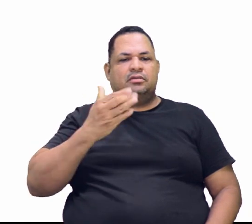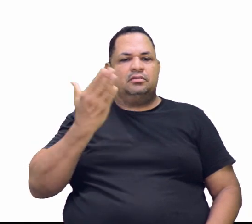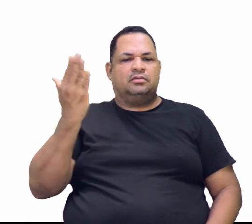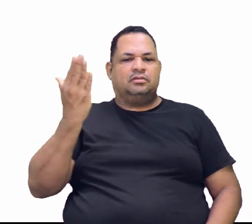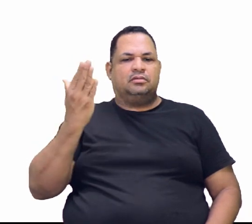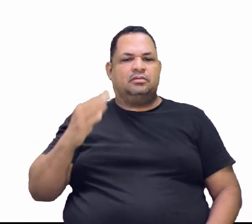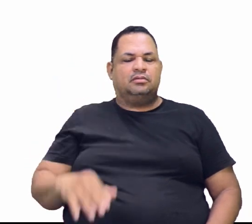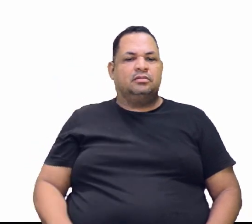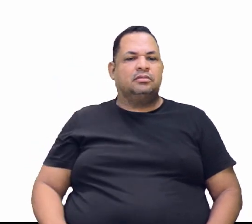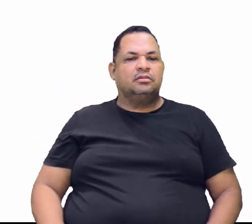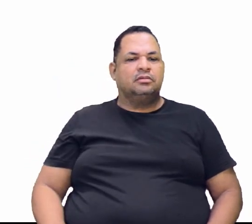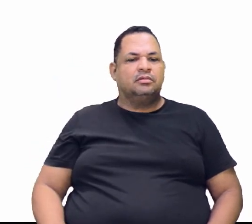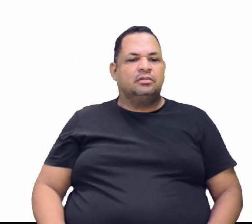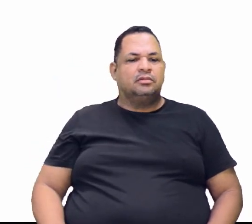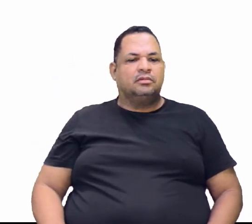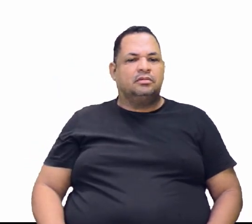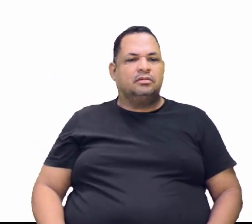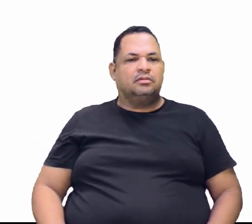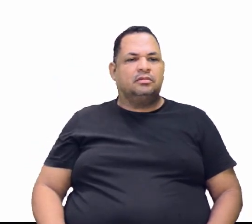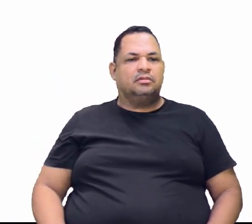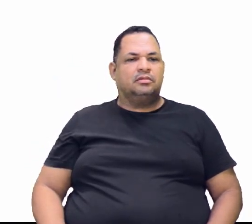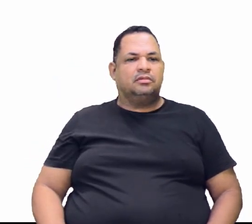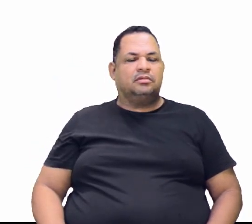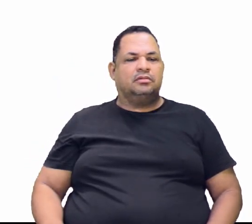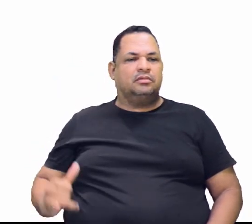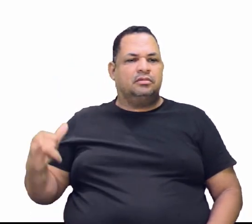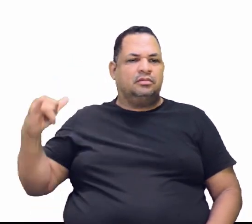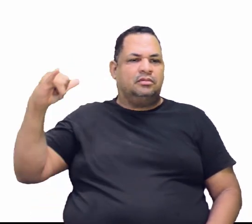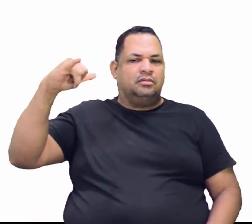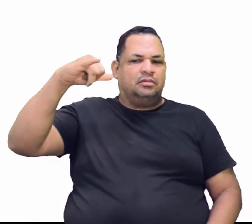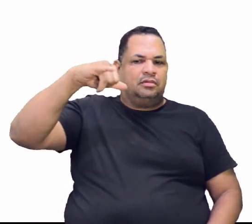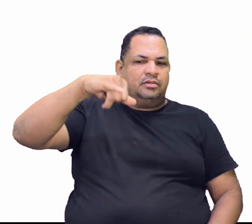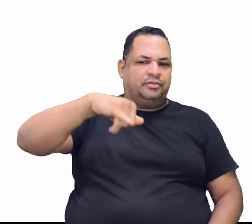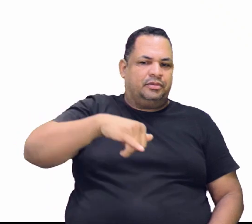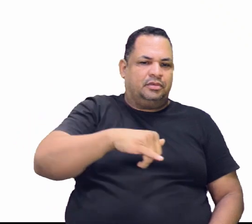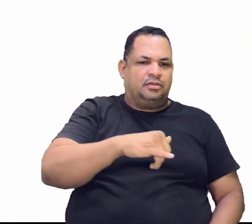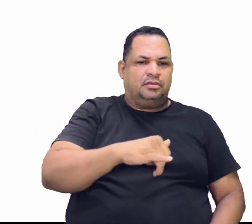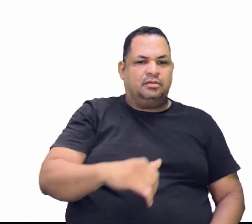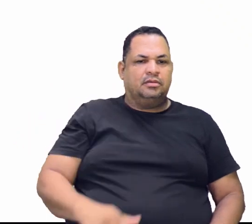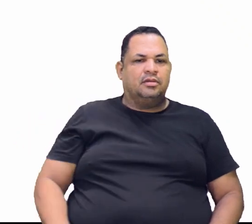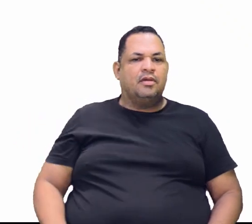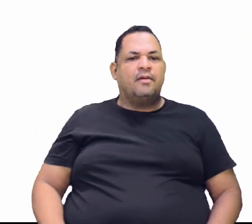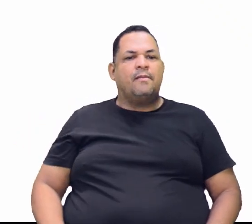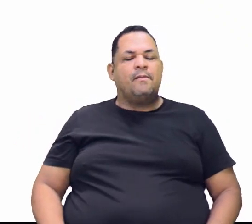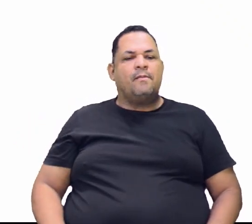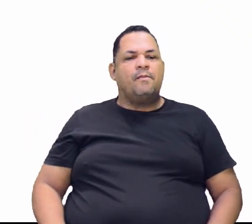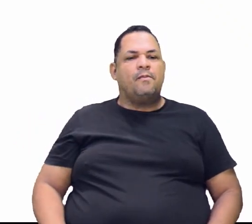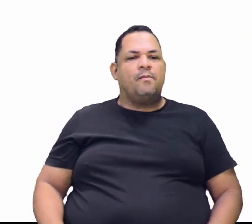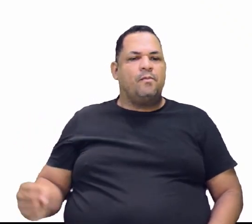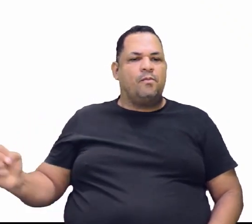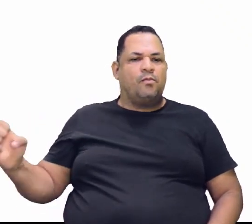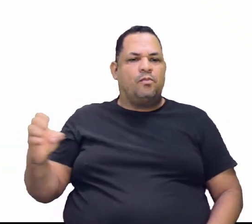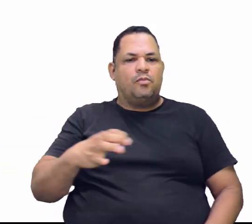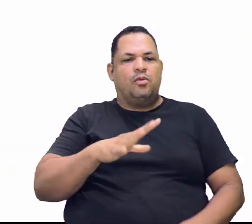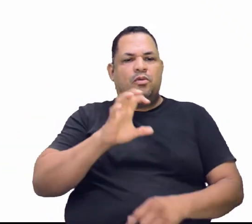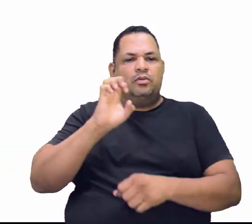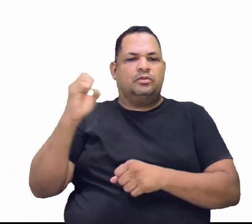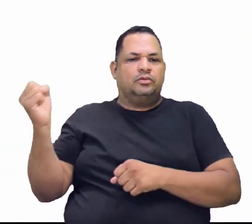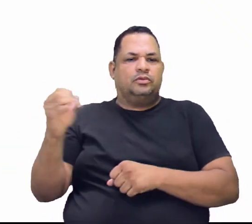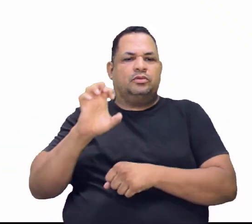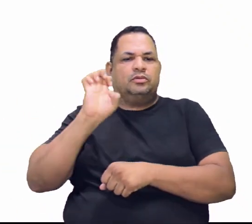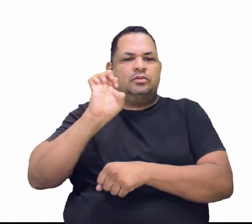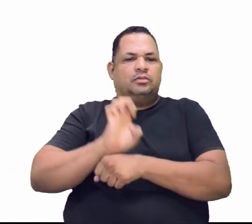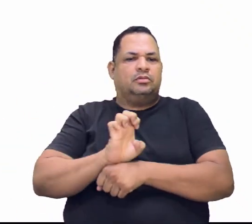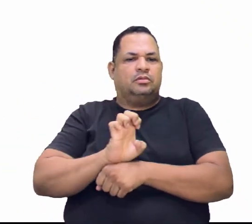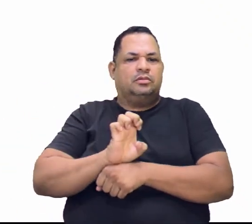Olha aí, ó, Catalina, né? Como disse avião, que parava. Ali é no Novo Estado, tá? É no Novo Estado.